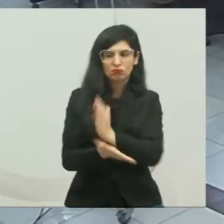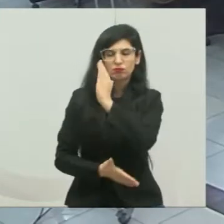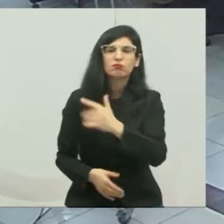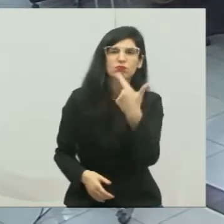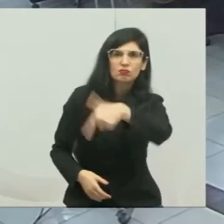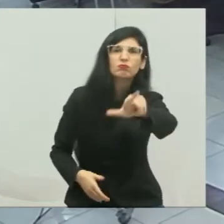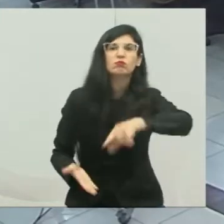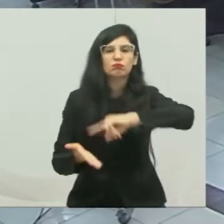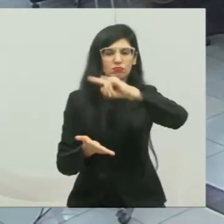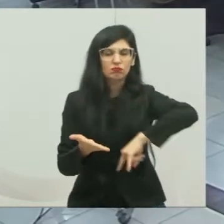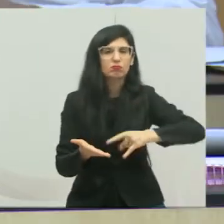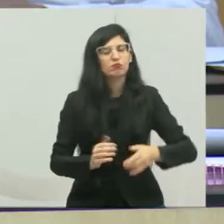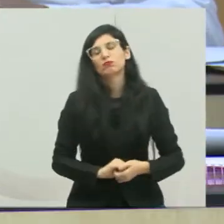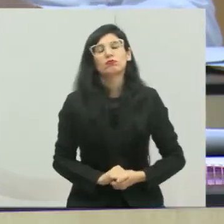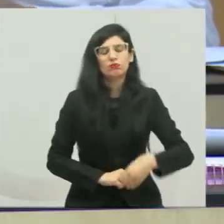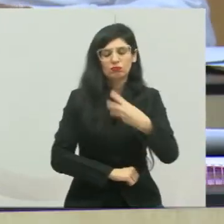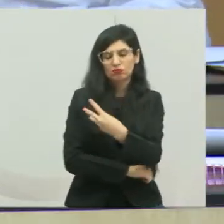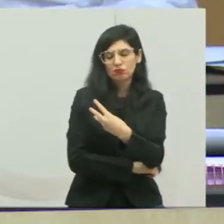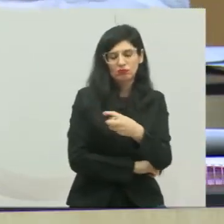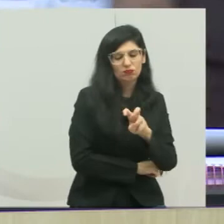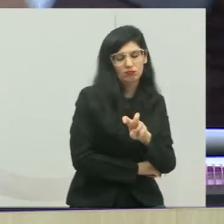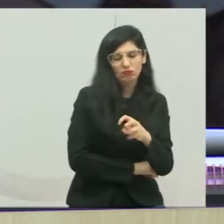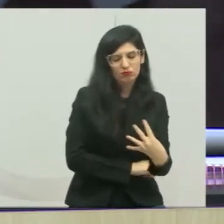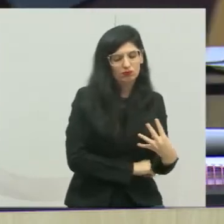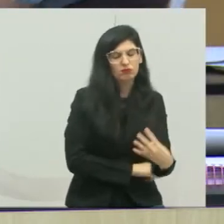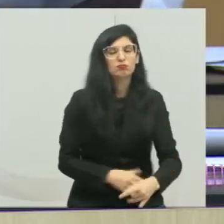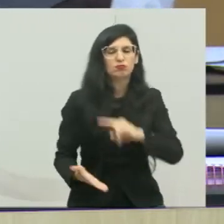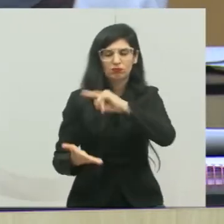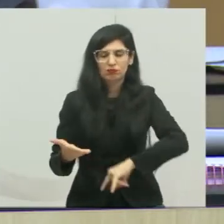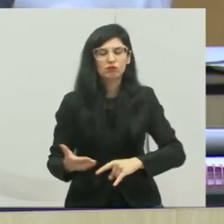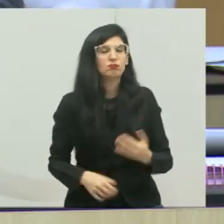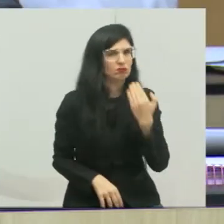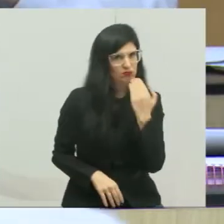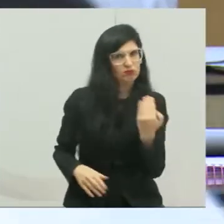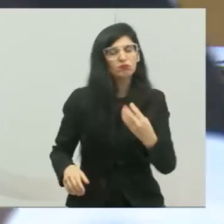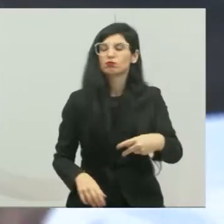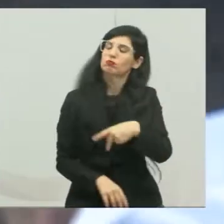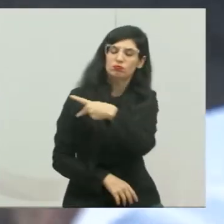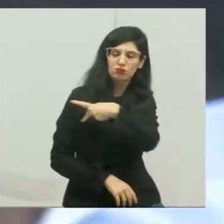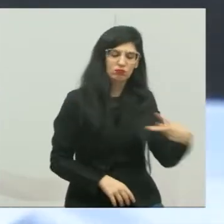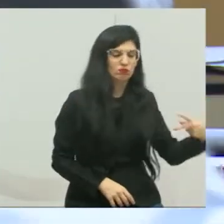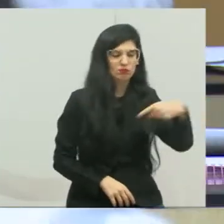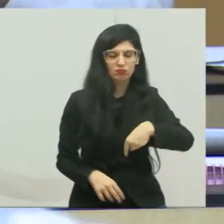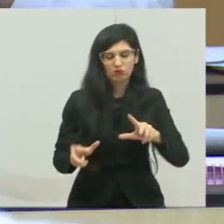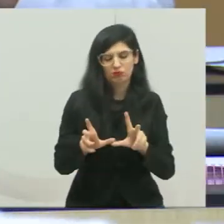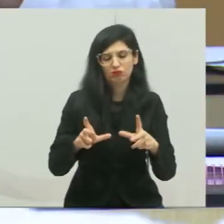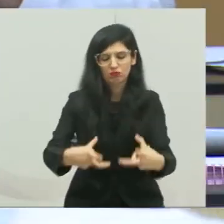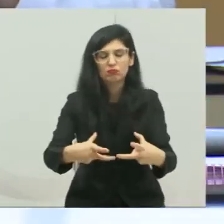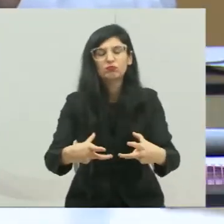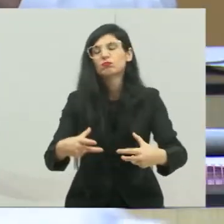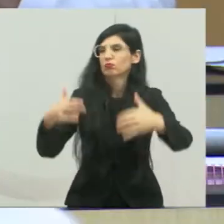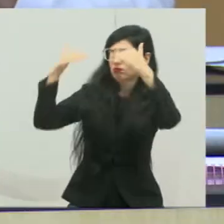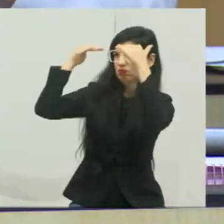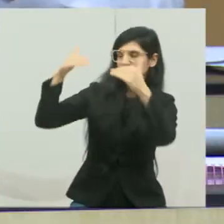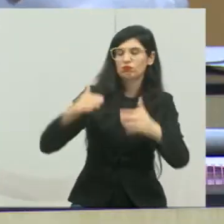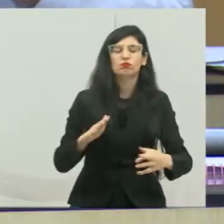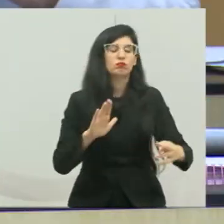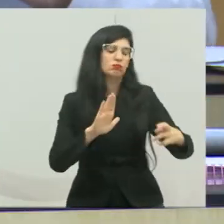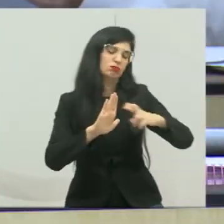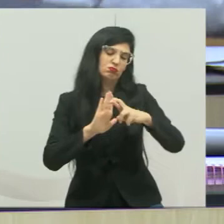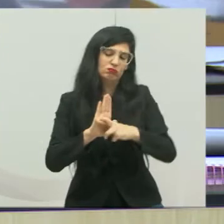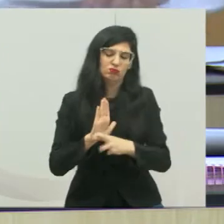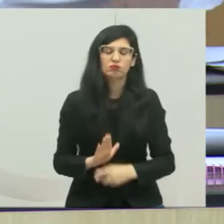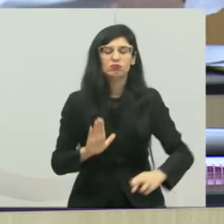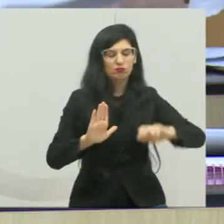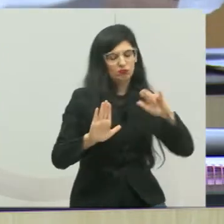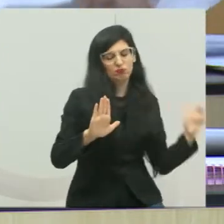requerimento. Requerimento 354. Requeremos ao excelentíssimo senhor presidente desta Casa, ouvido e aprovado pela Igreja Plenário, cumpridas